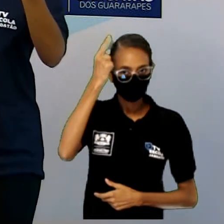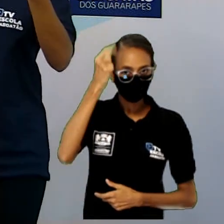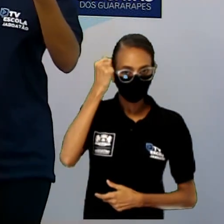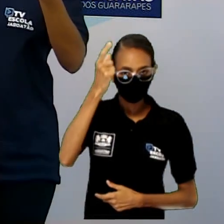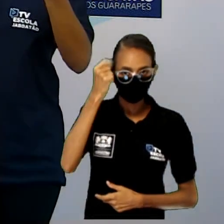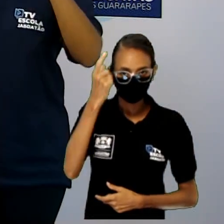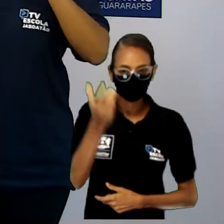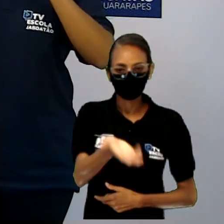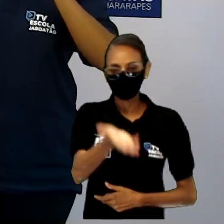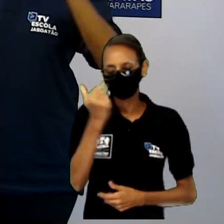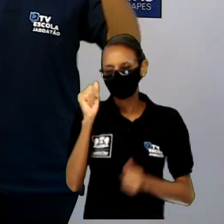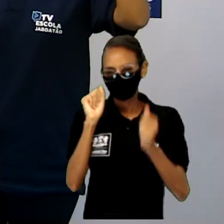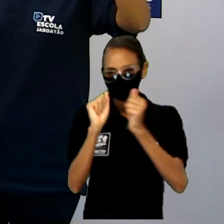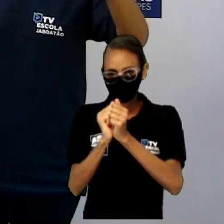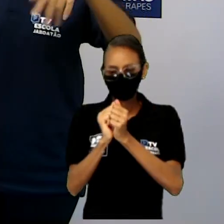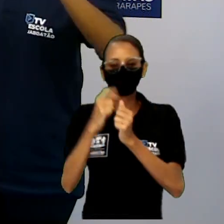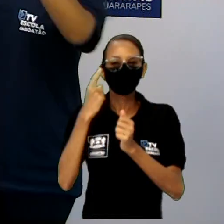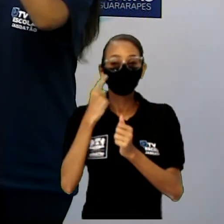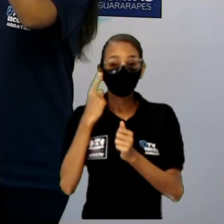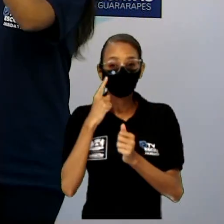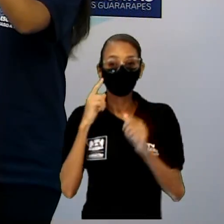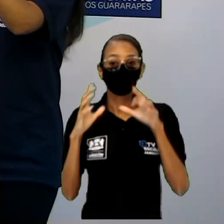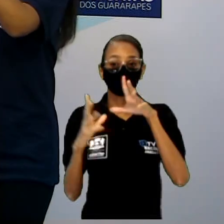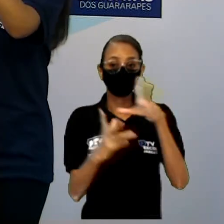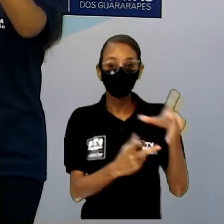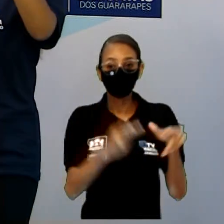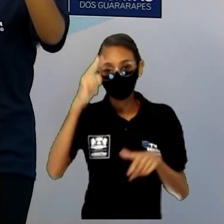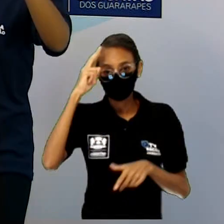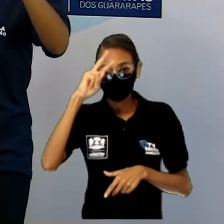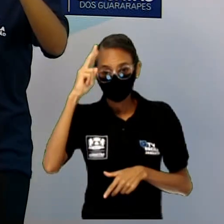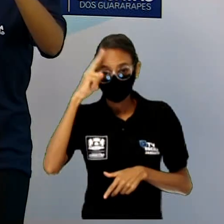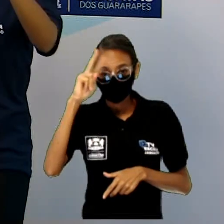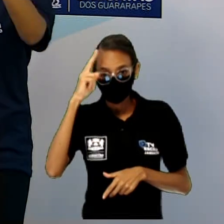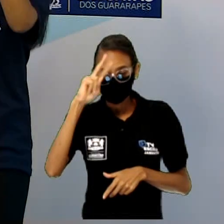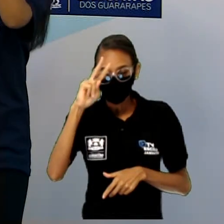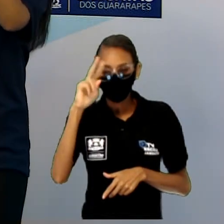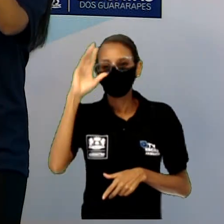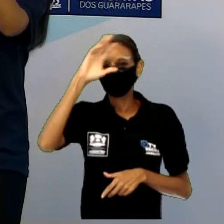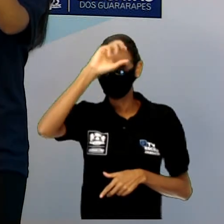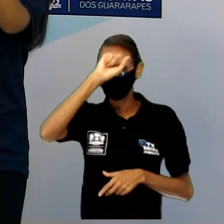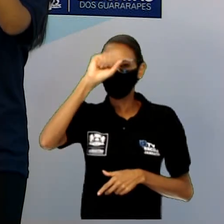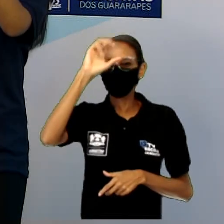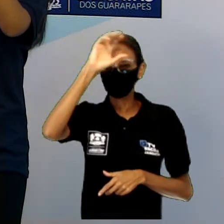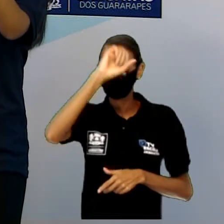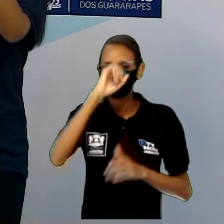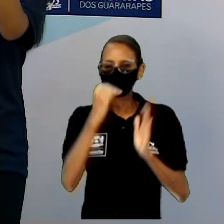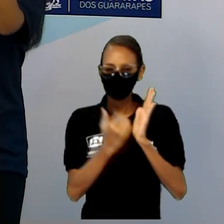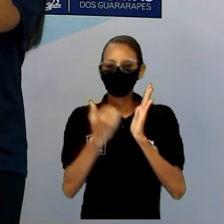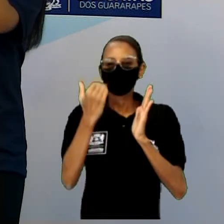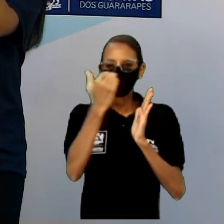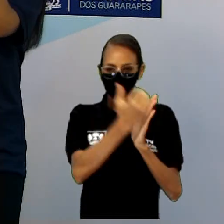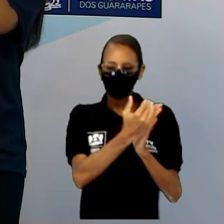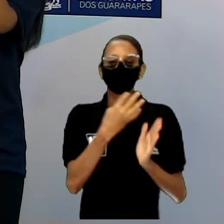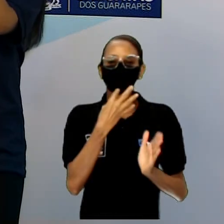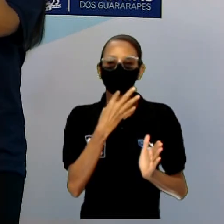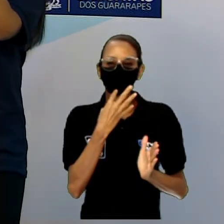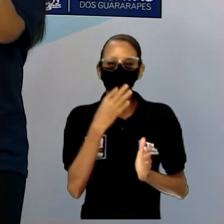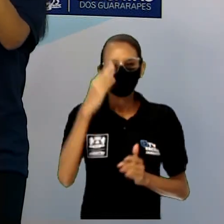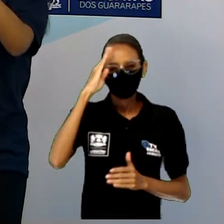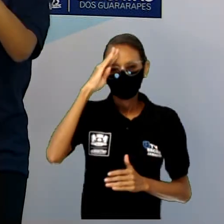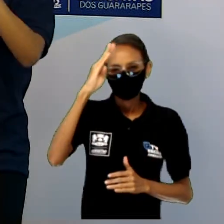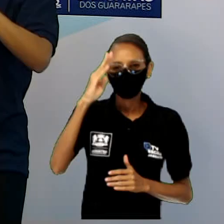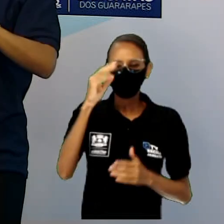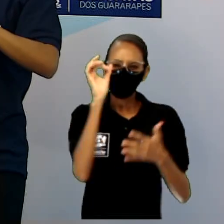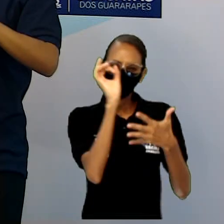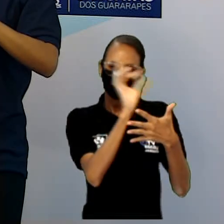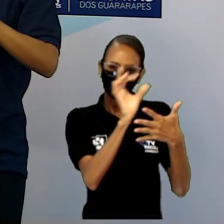vem comigo agora para que a gente possa mergulhar bem assim superficialmente, tá? Mas a gente conhecer um pouco dos principais acontecimentos de